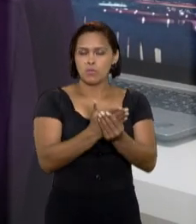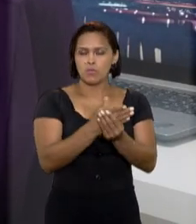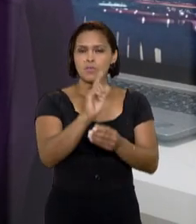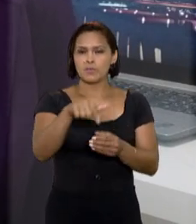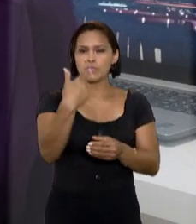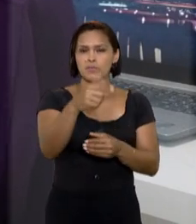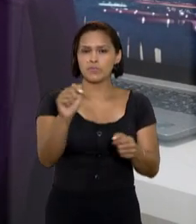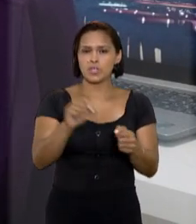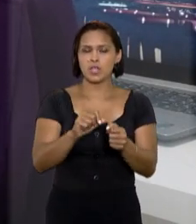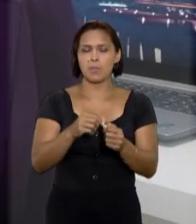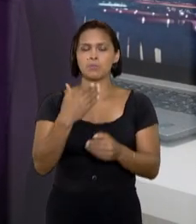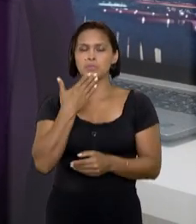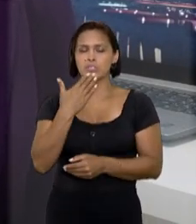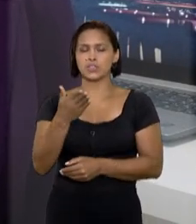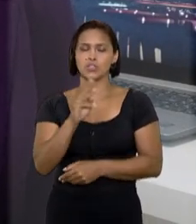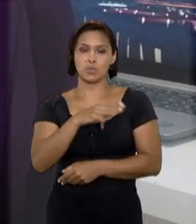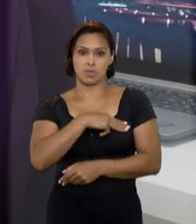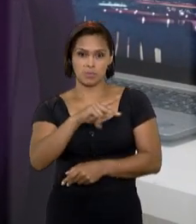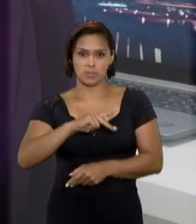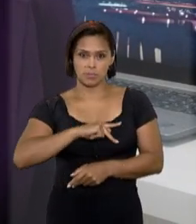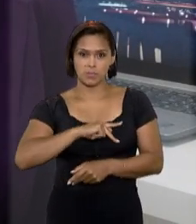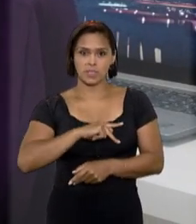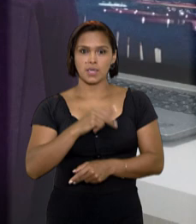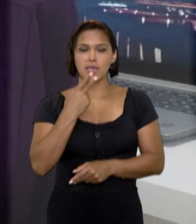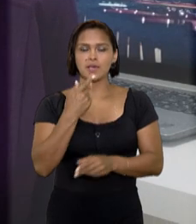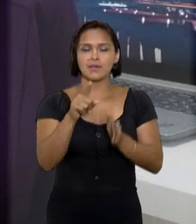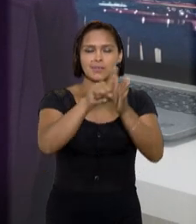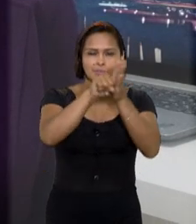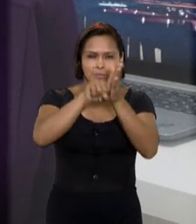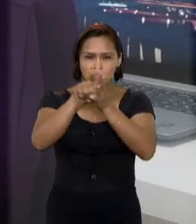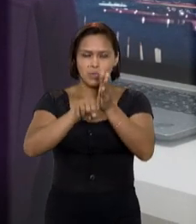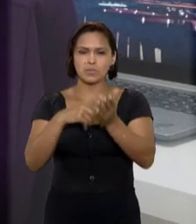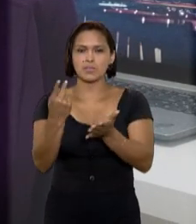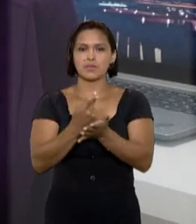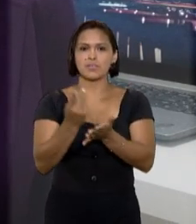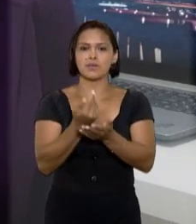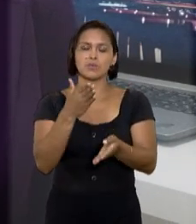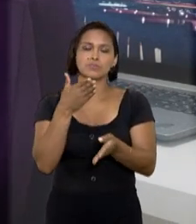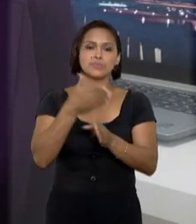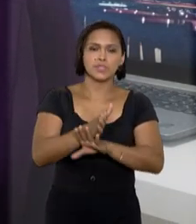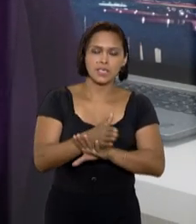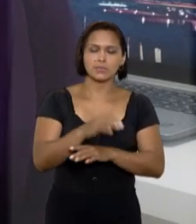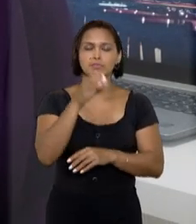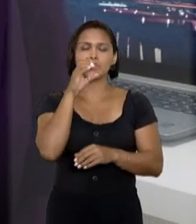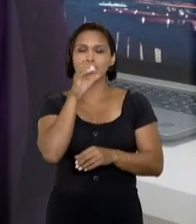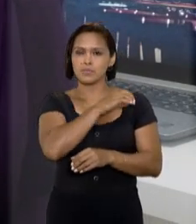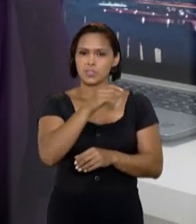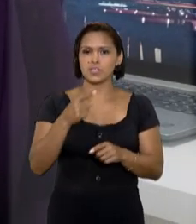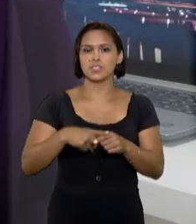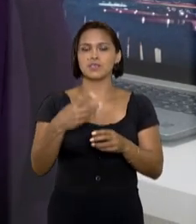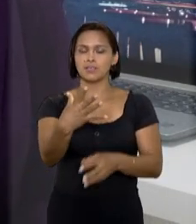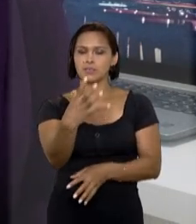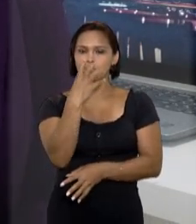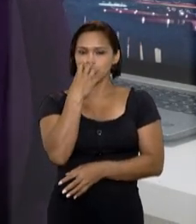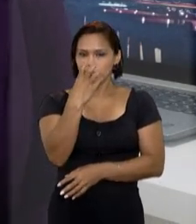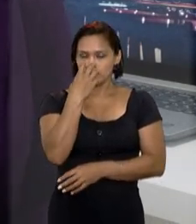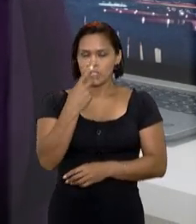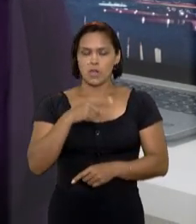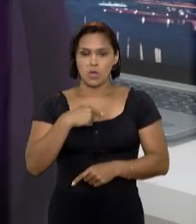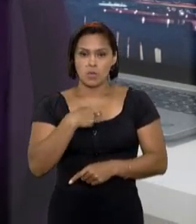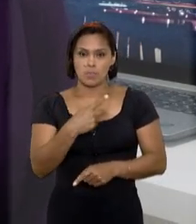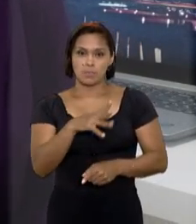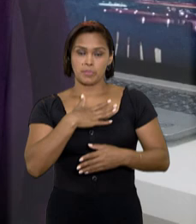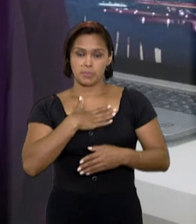foi feita a pedido do Ministério Público Federal em inquérito que apura supostos ilícitos na aquisição emergencial de